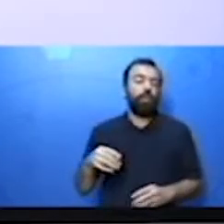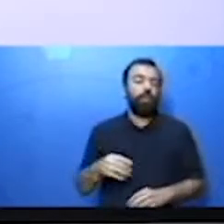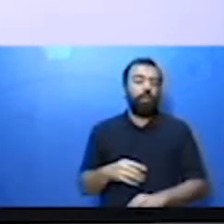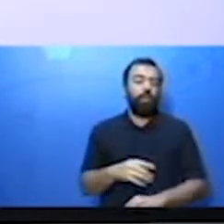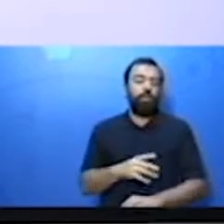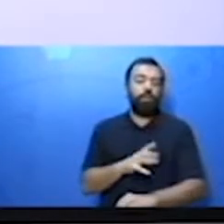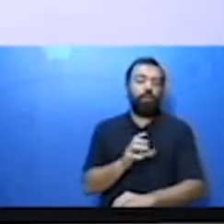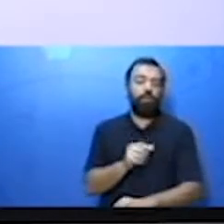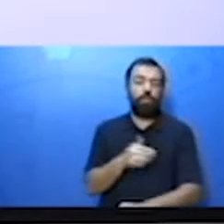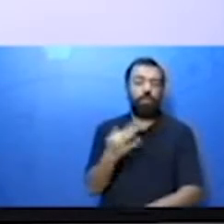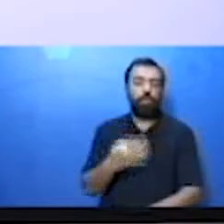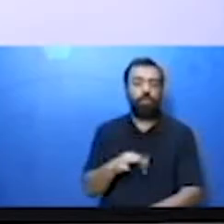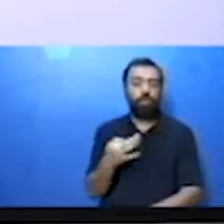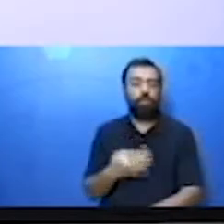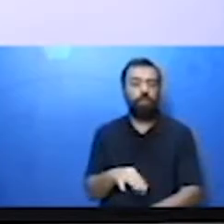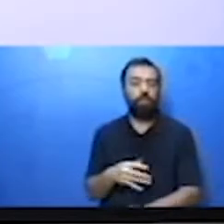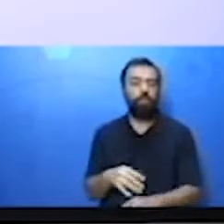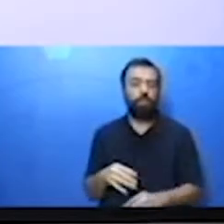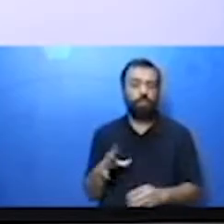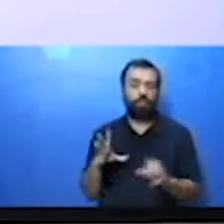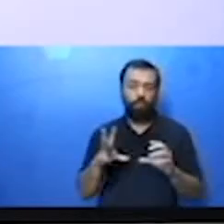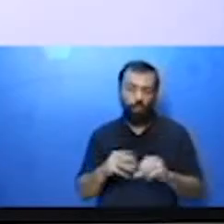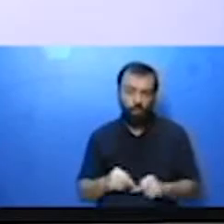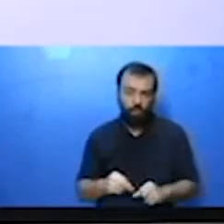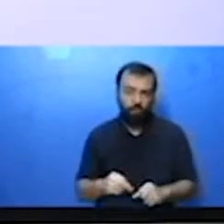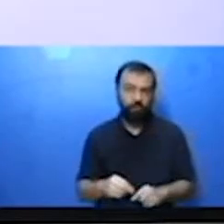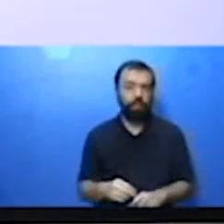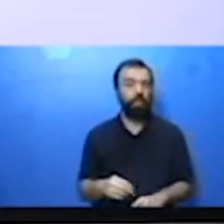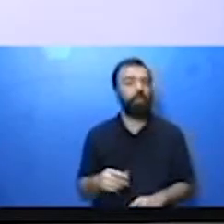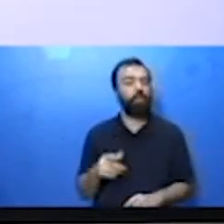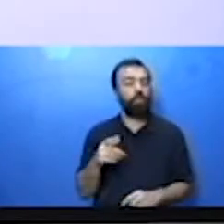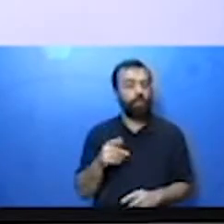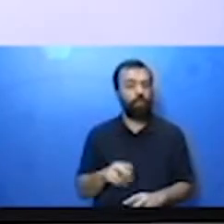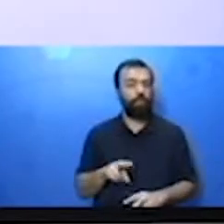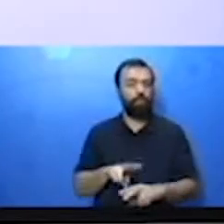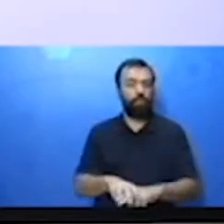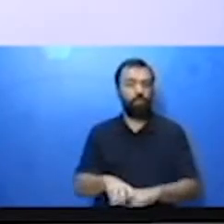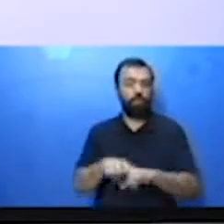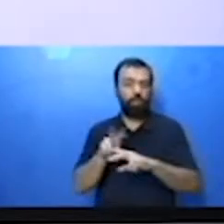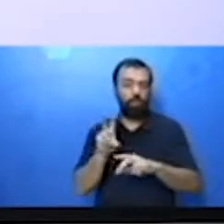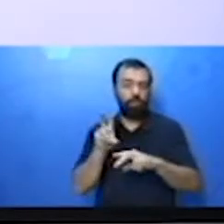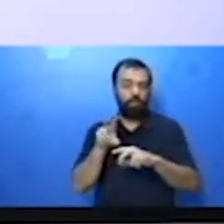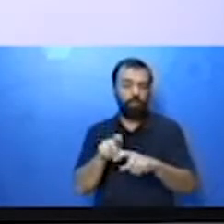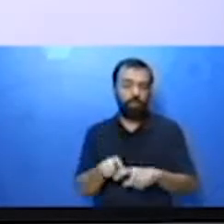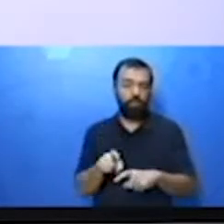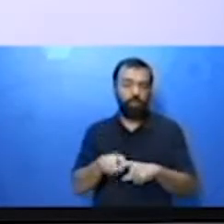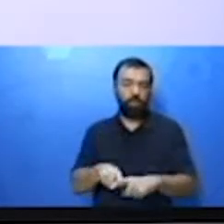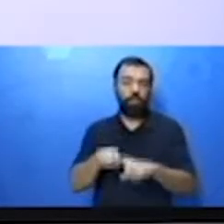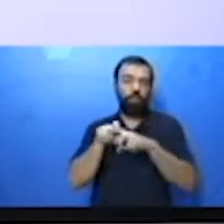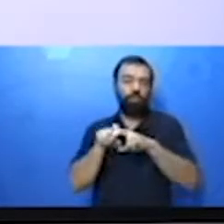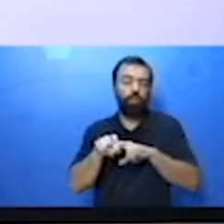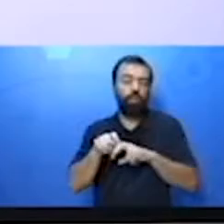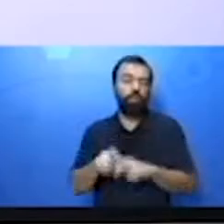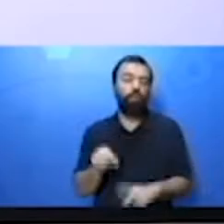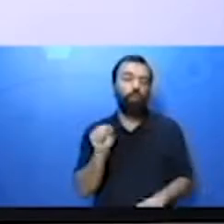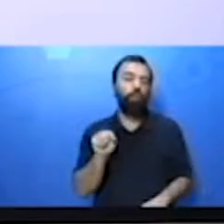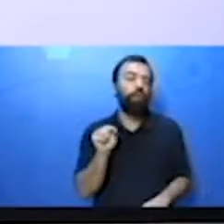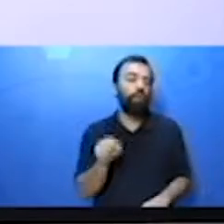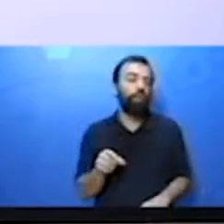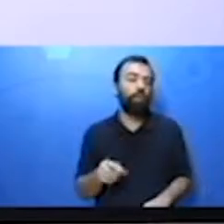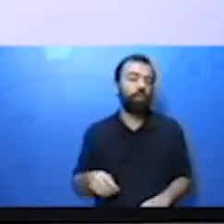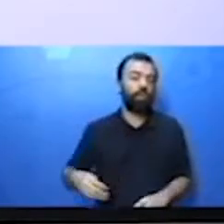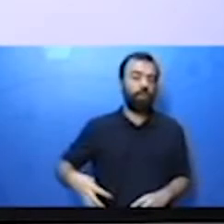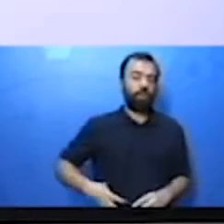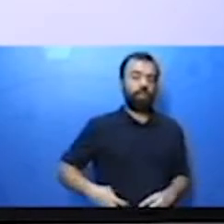como hemorragia digestiva e sangramentos diversos, insuficiência renal e